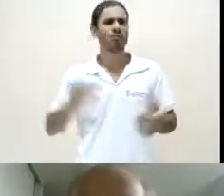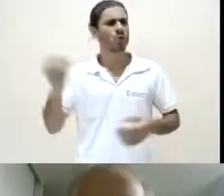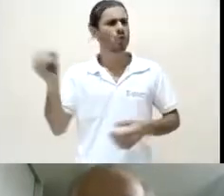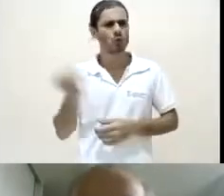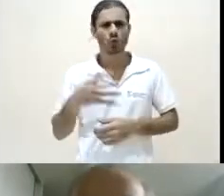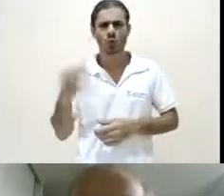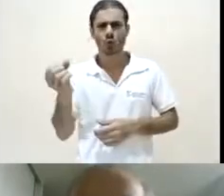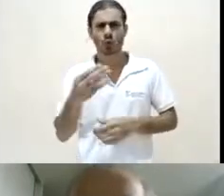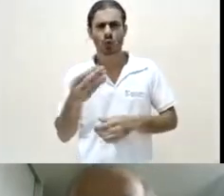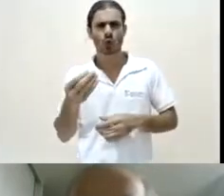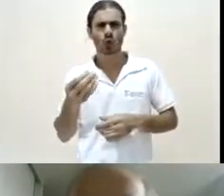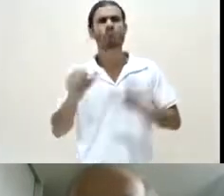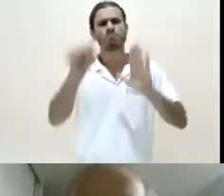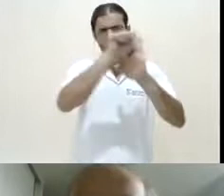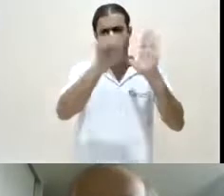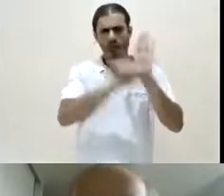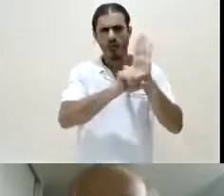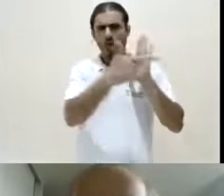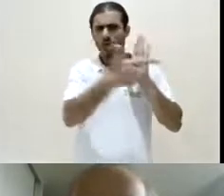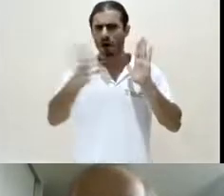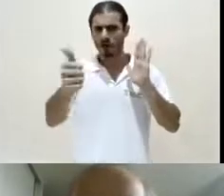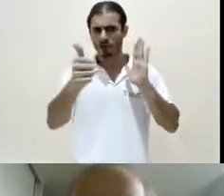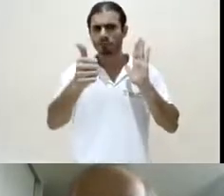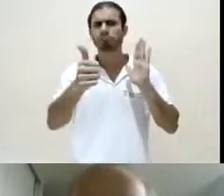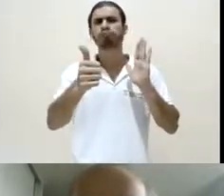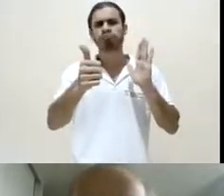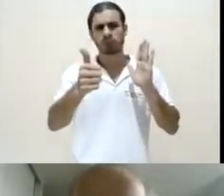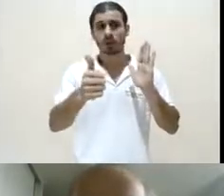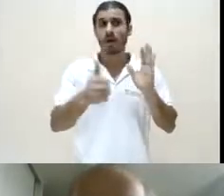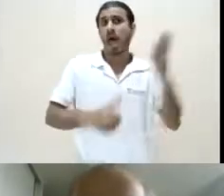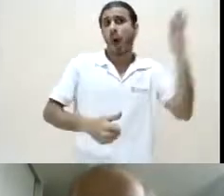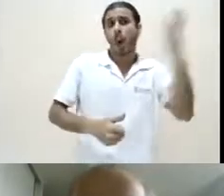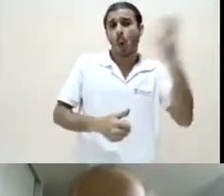XXI, que eles chamam de quarta revolução industrial.